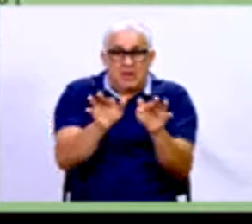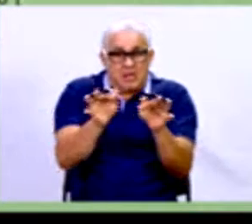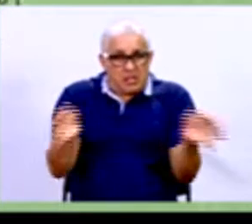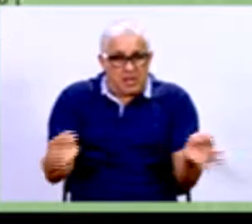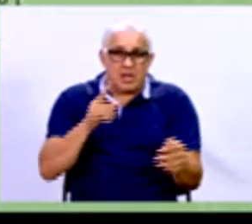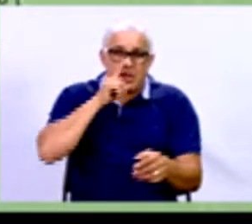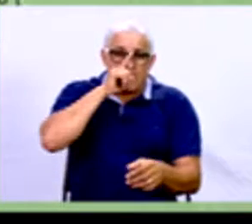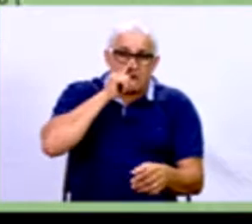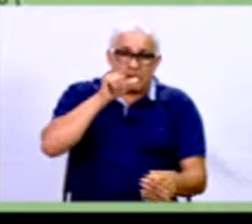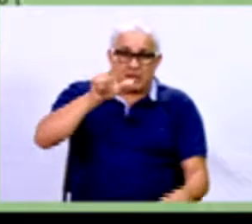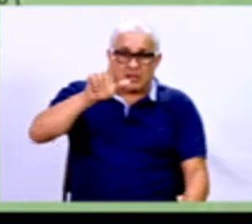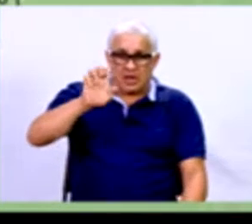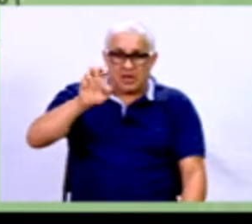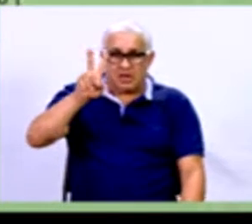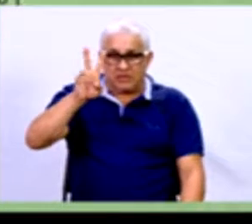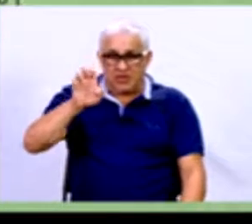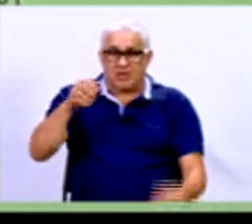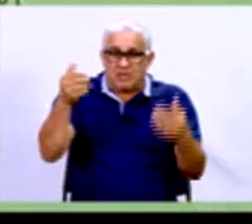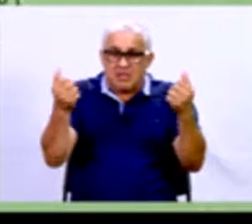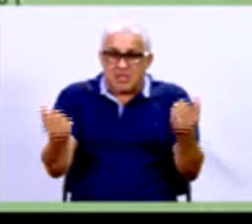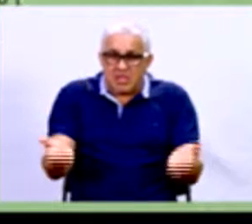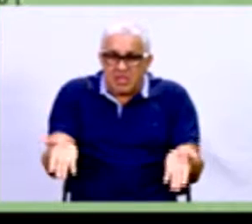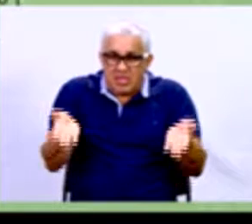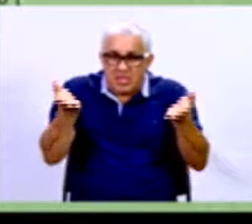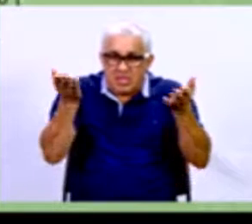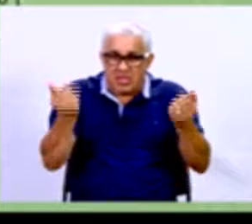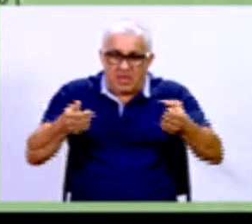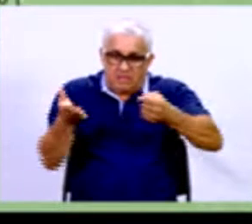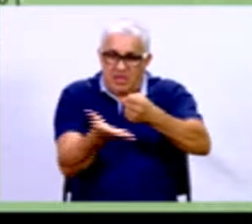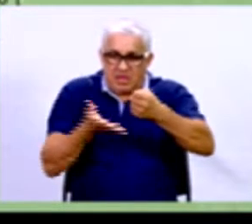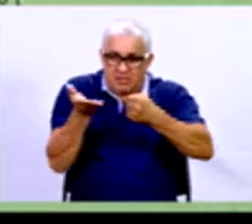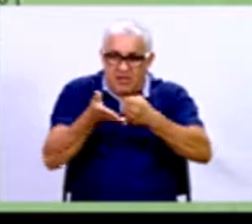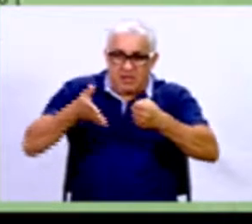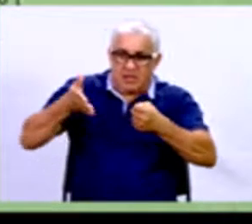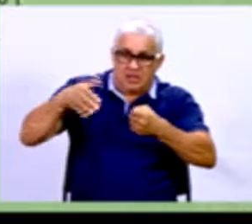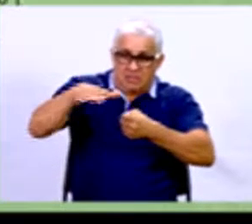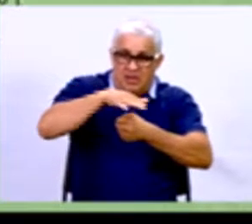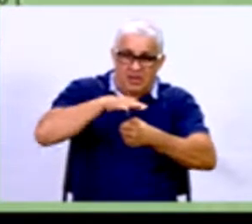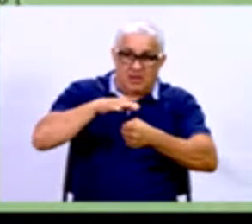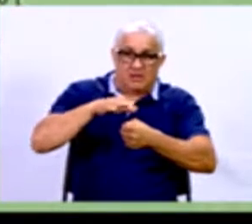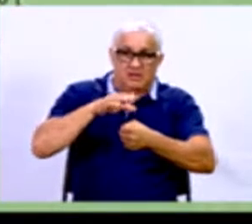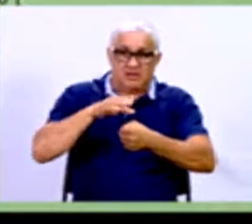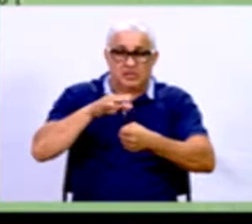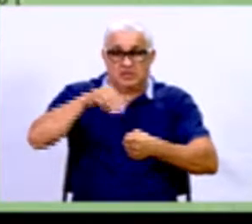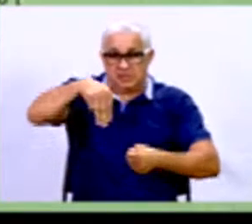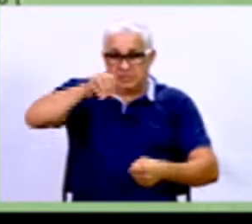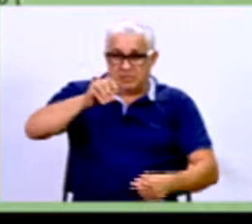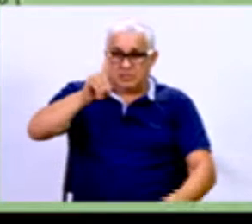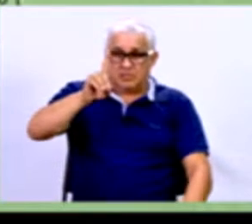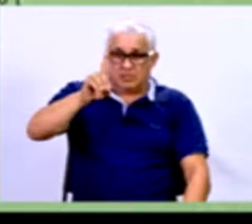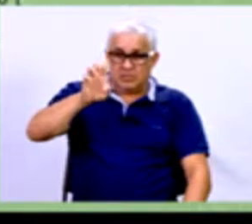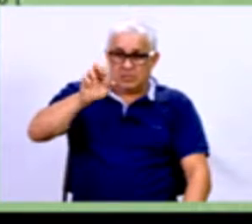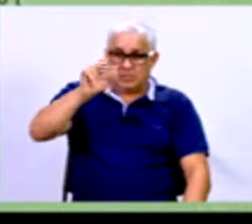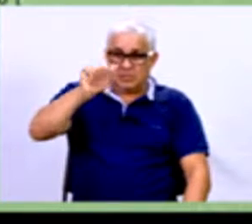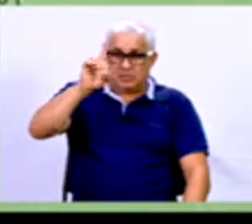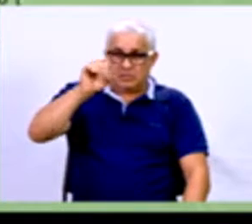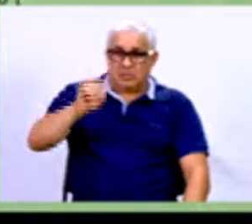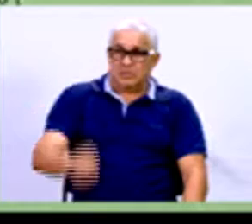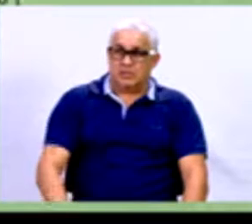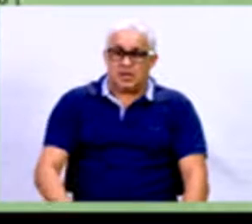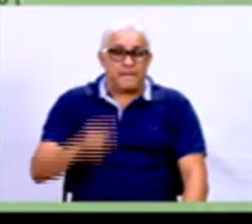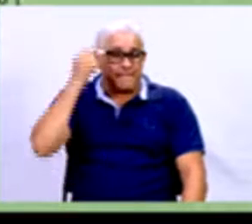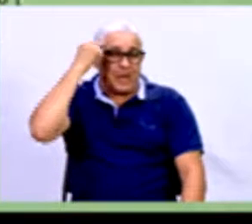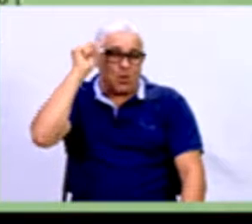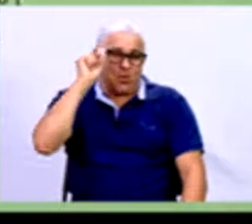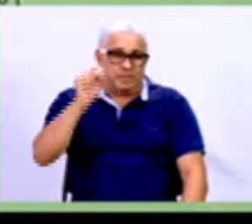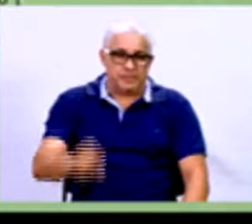tem risco leve, risco médio e risco moderado. Vamos imaginar a seguinte situação, que a professora